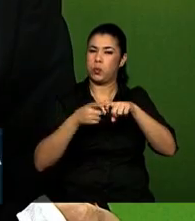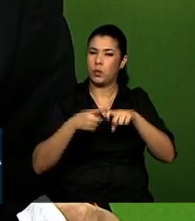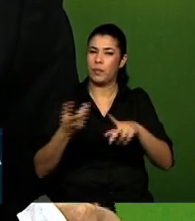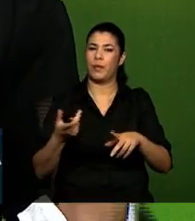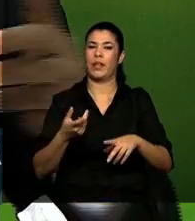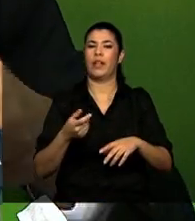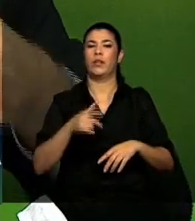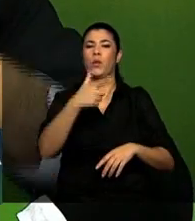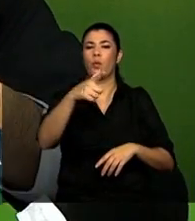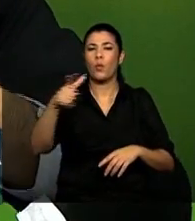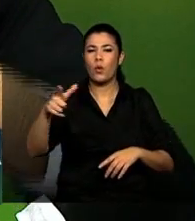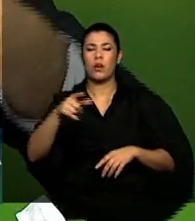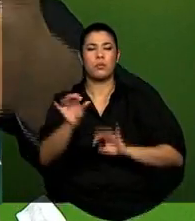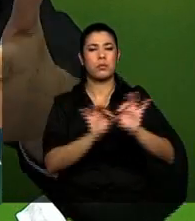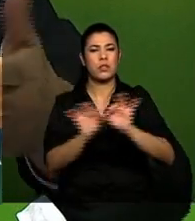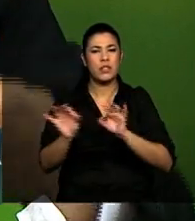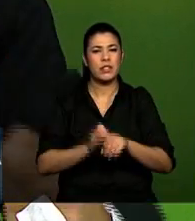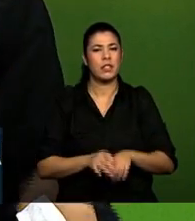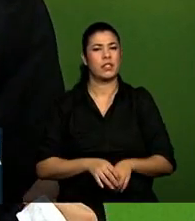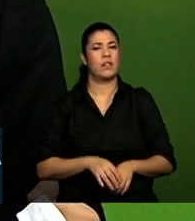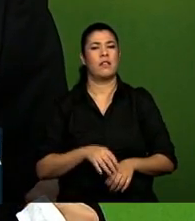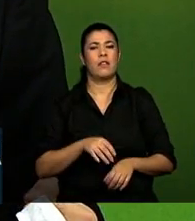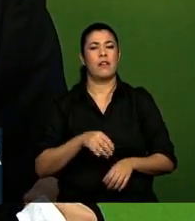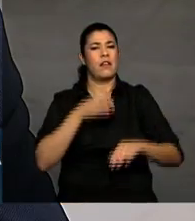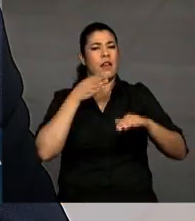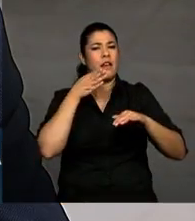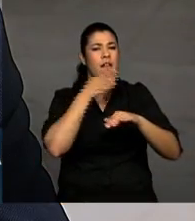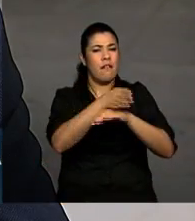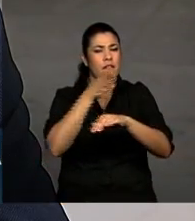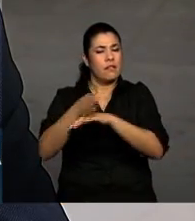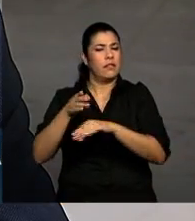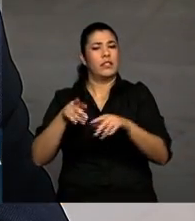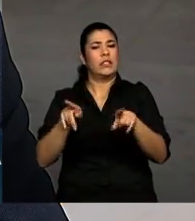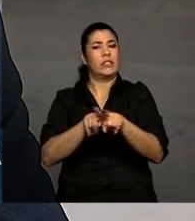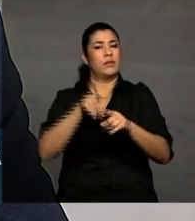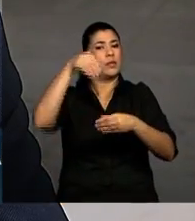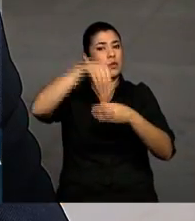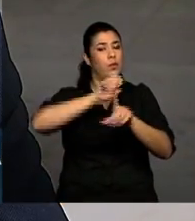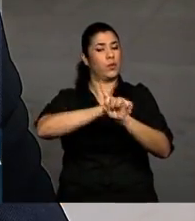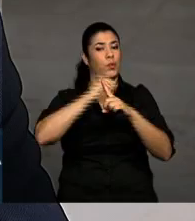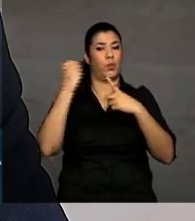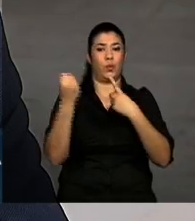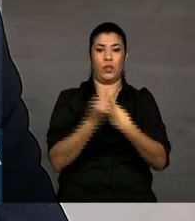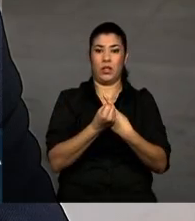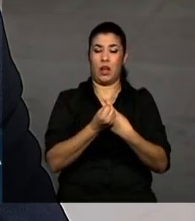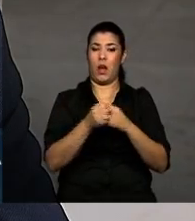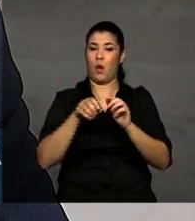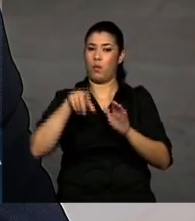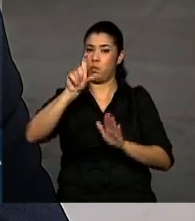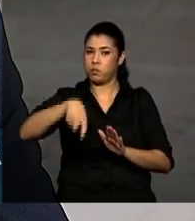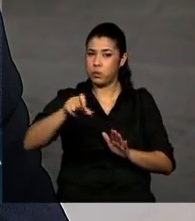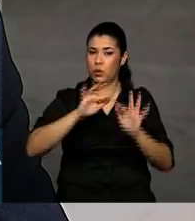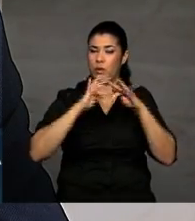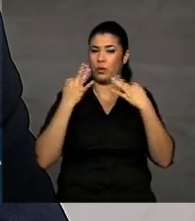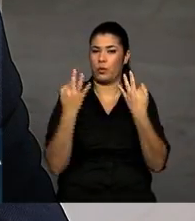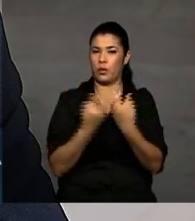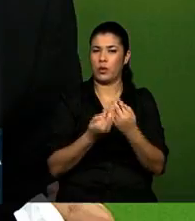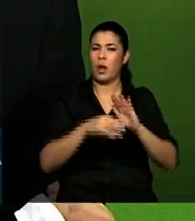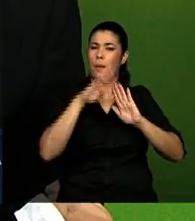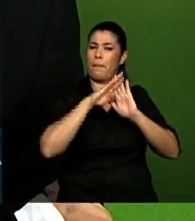planejado todos os programas de investimento nas áreas sociais Bolsa Família os programas de